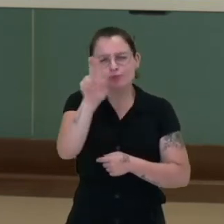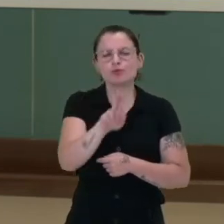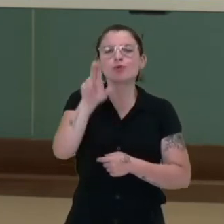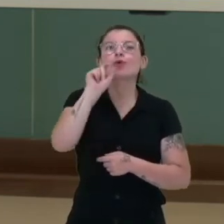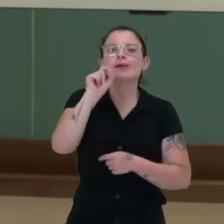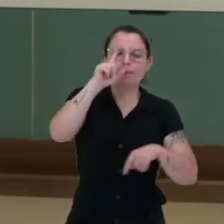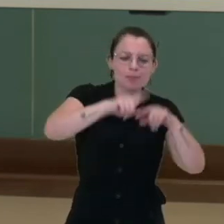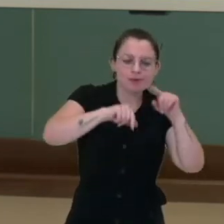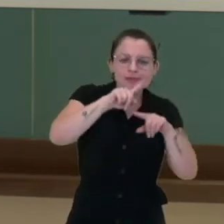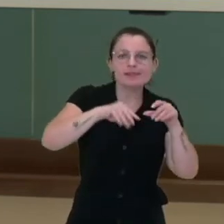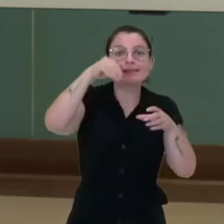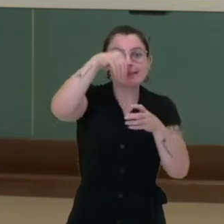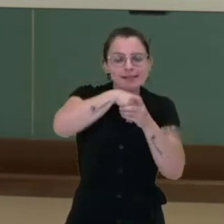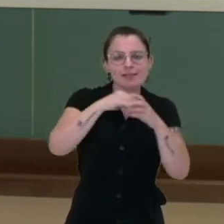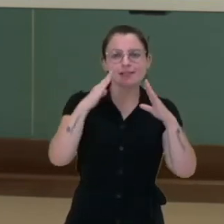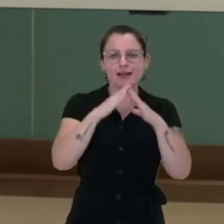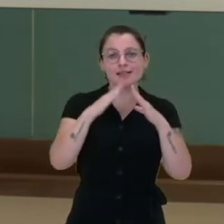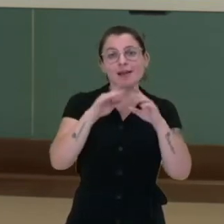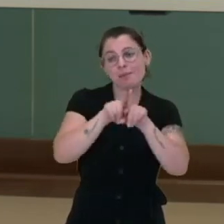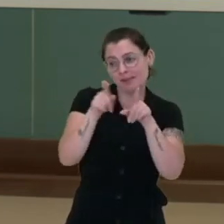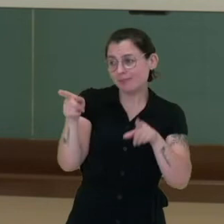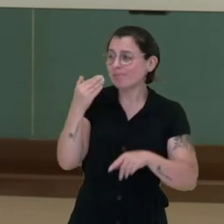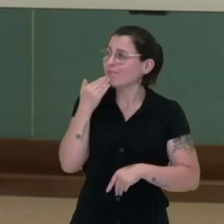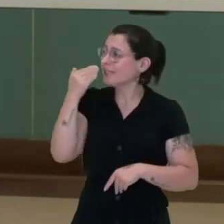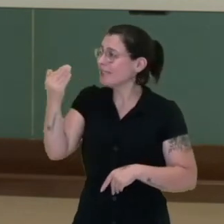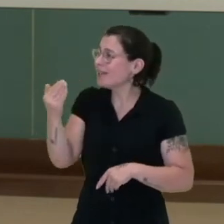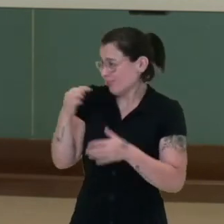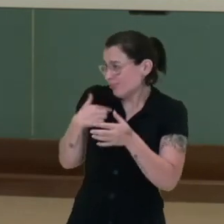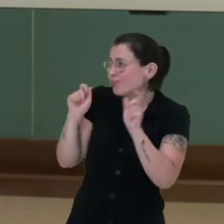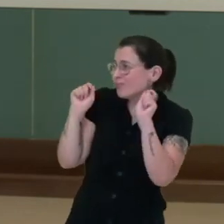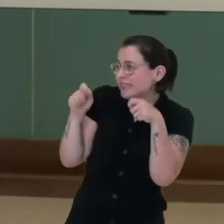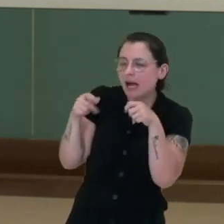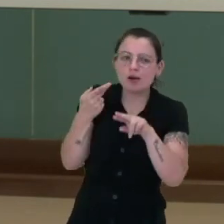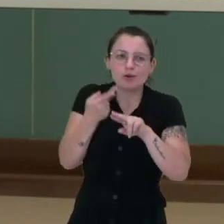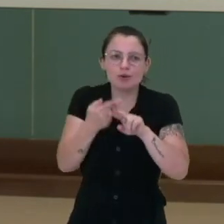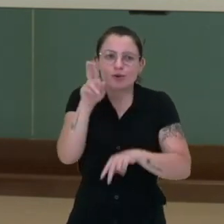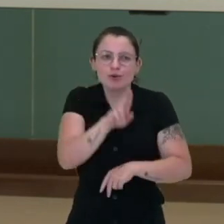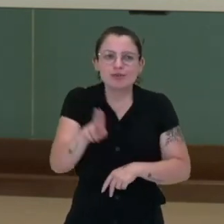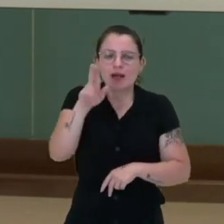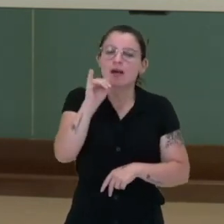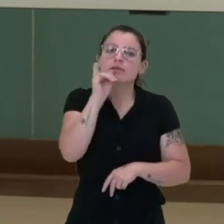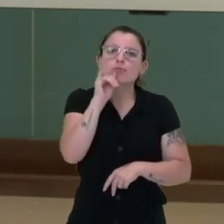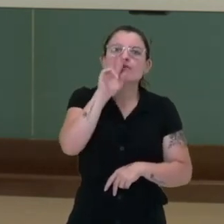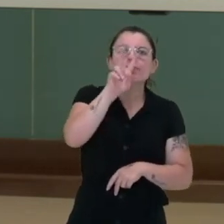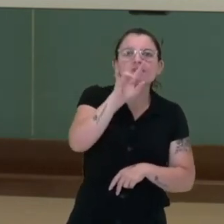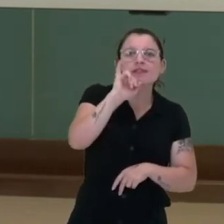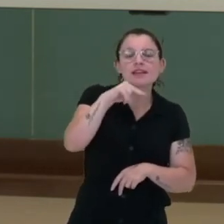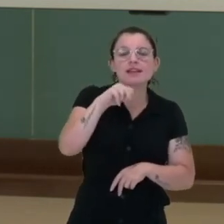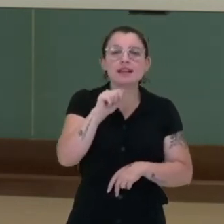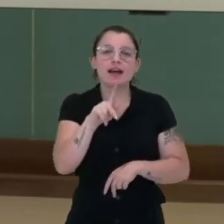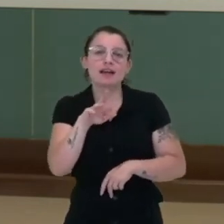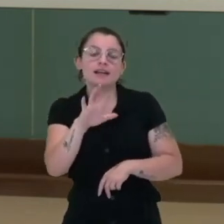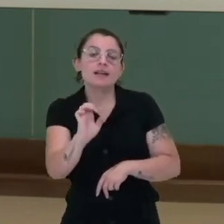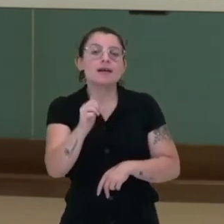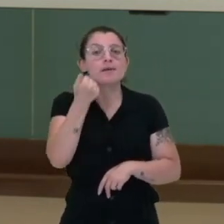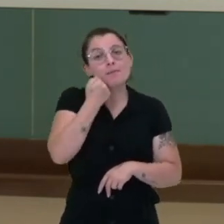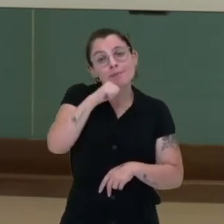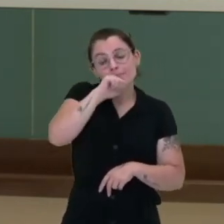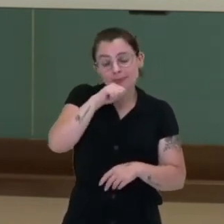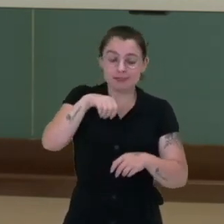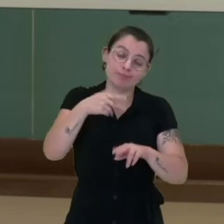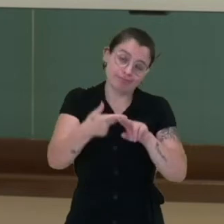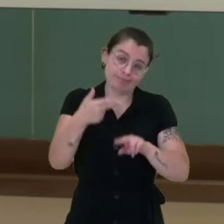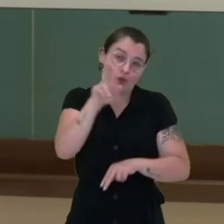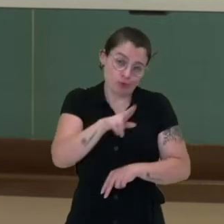você encontra em casa. Só que você tem que pedir permissão, porque você vai pegar lá na cozinha o vinagre que é utilizado como